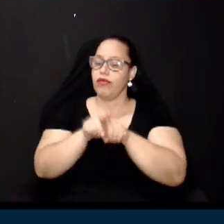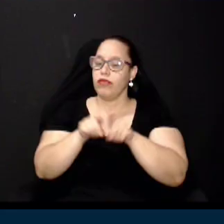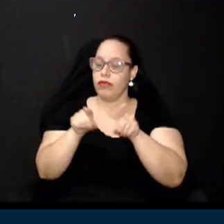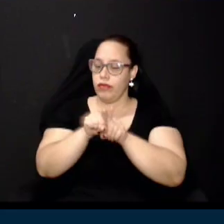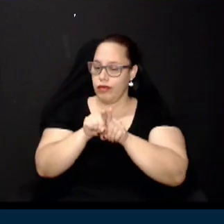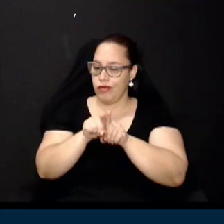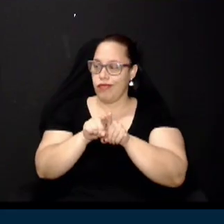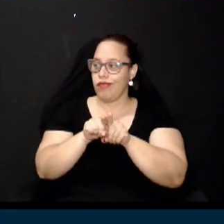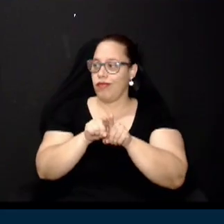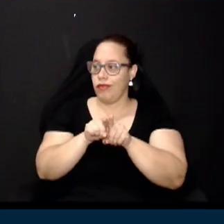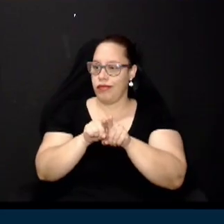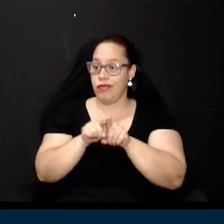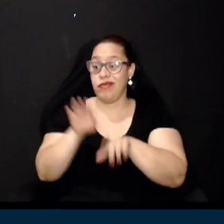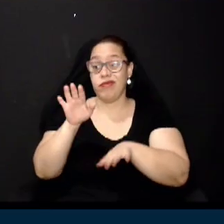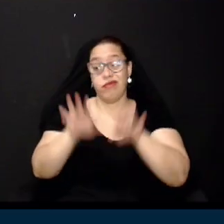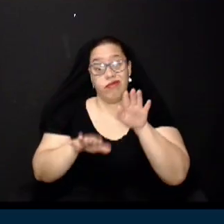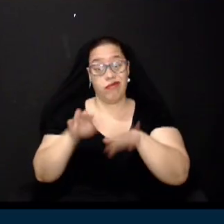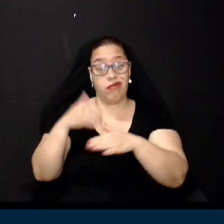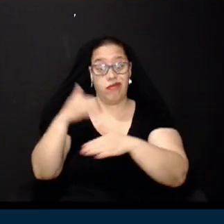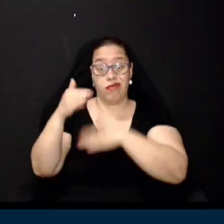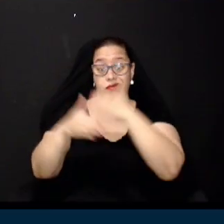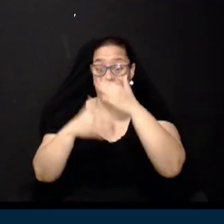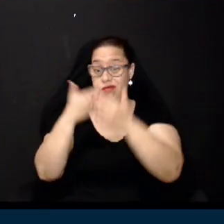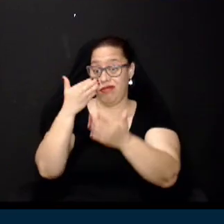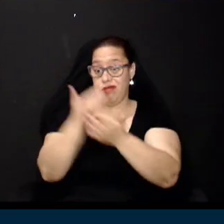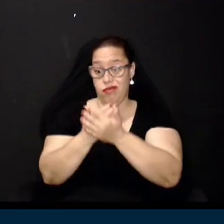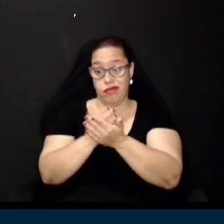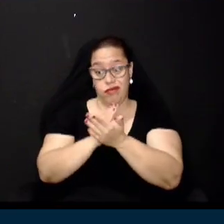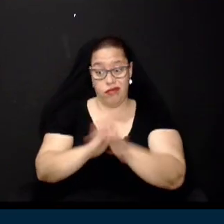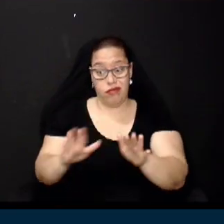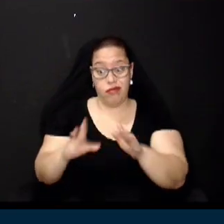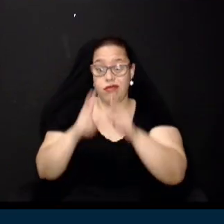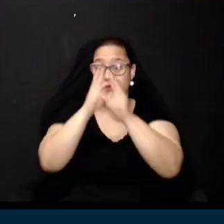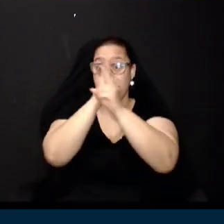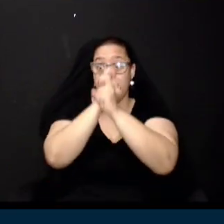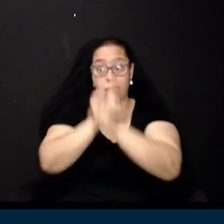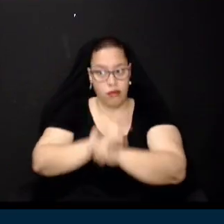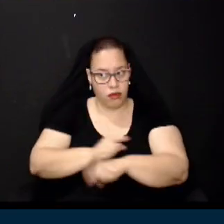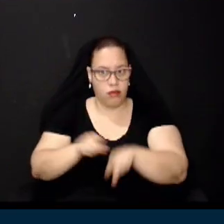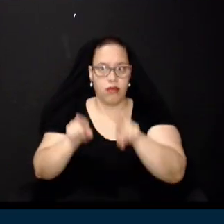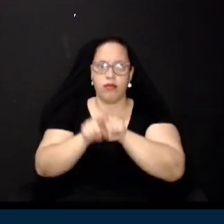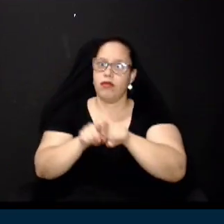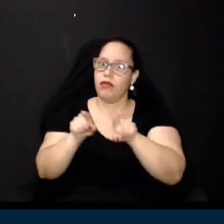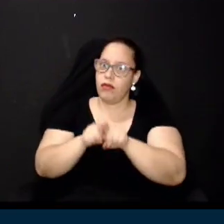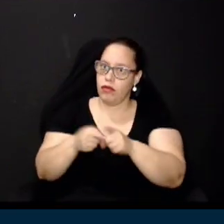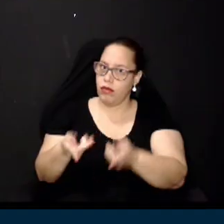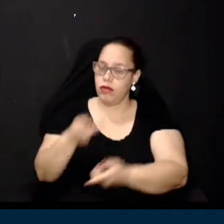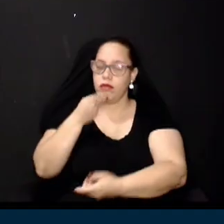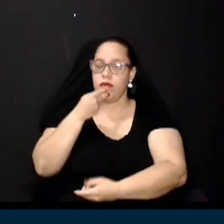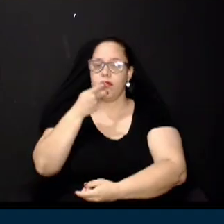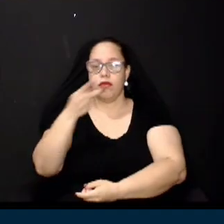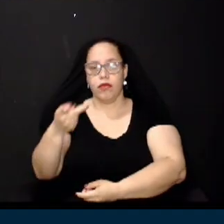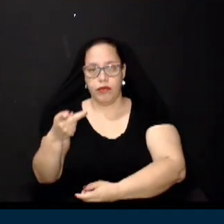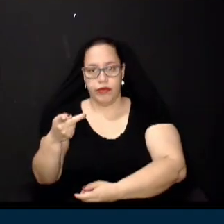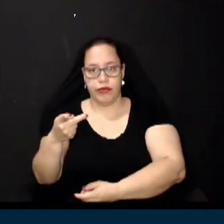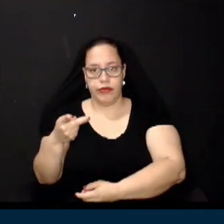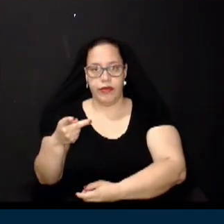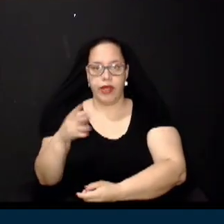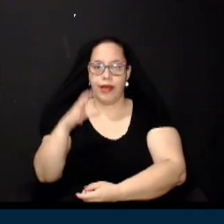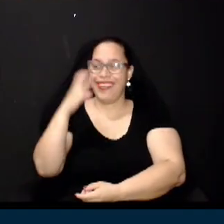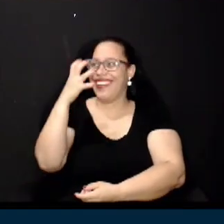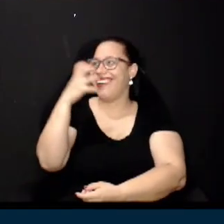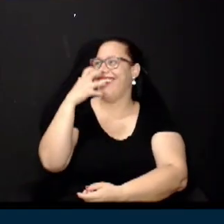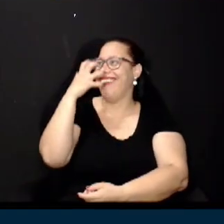em algum momento do caminho se perdeu e acabou sendo tóxico também. Então por isso que a gente fala, traz aí a questão da paixão, do amor,